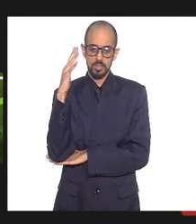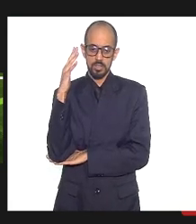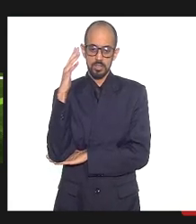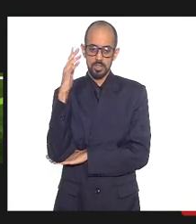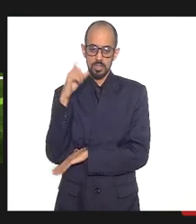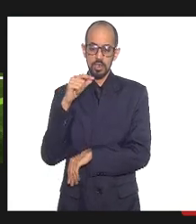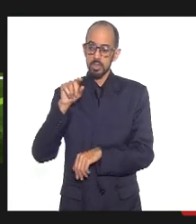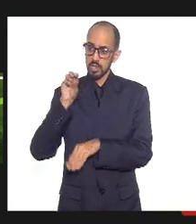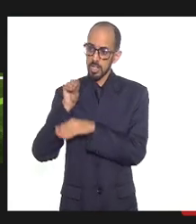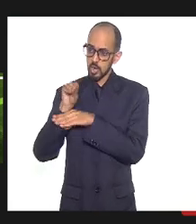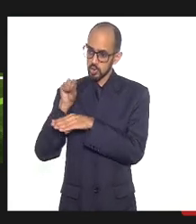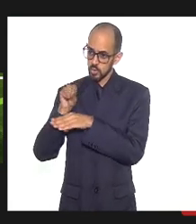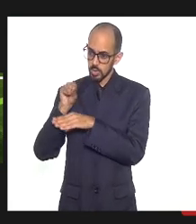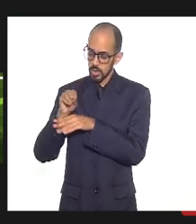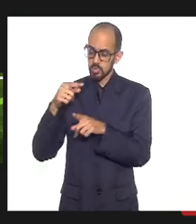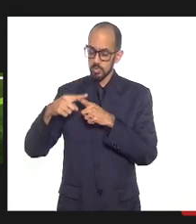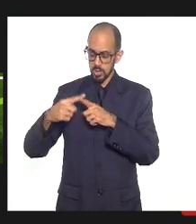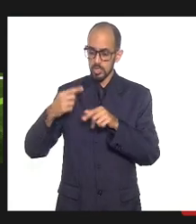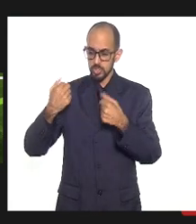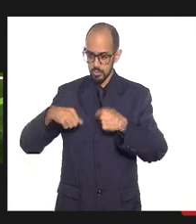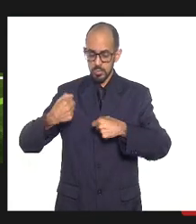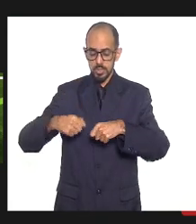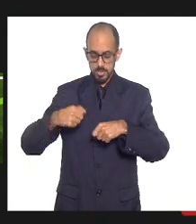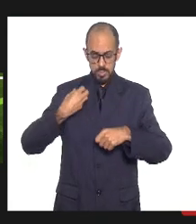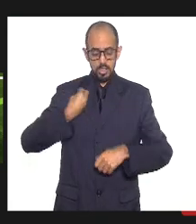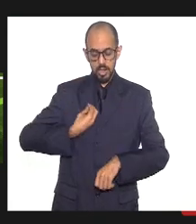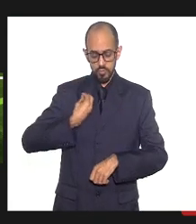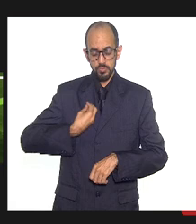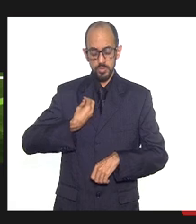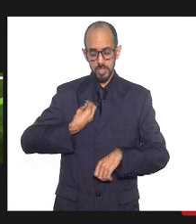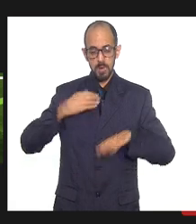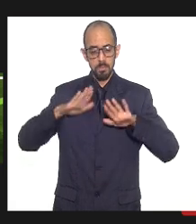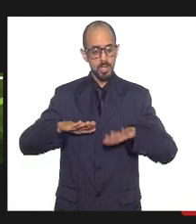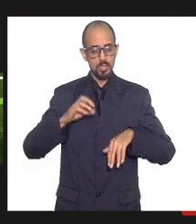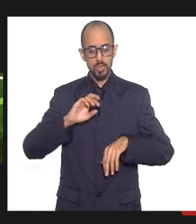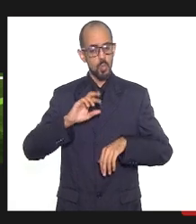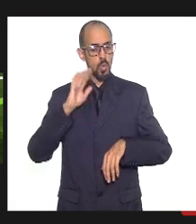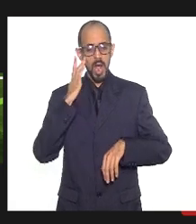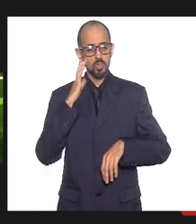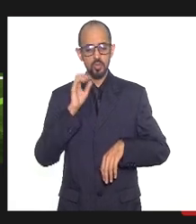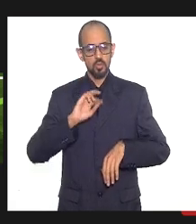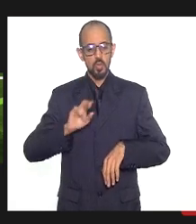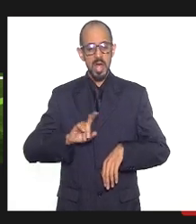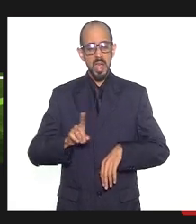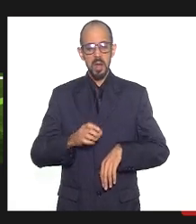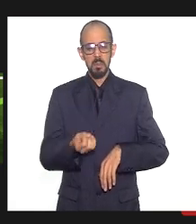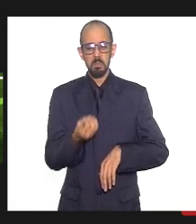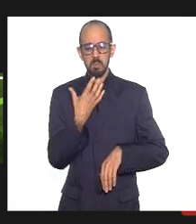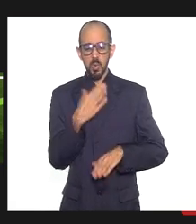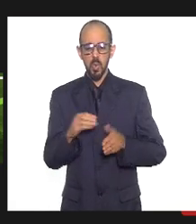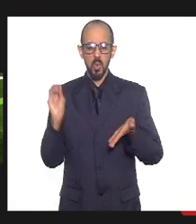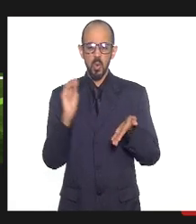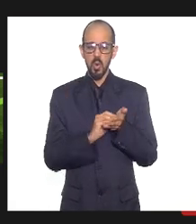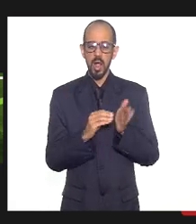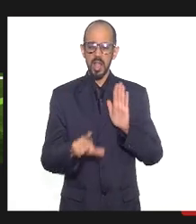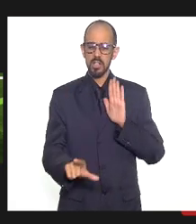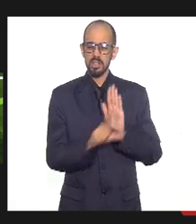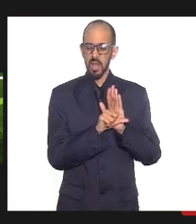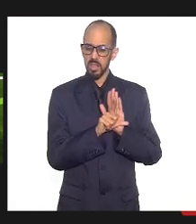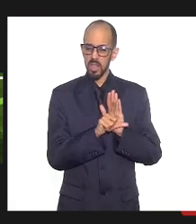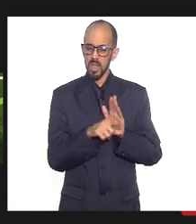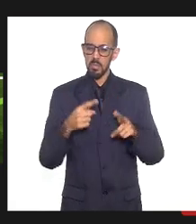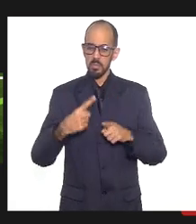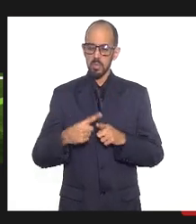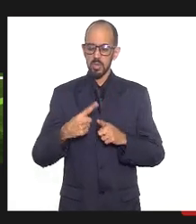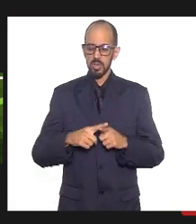cuidamos, porque dele nós dependemos para viver, né? Mas eu não acho bom traduzir isso na letra da lei, porque é